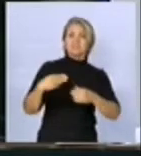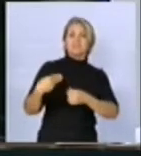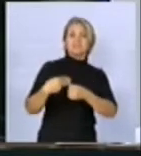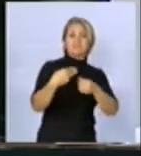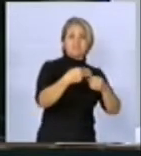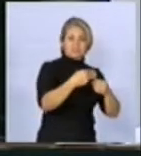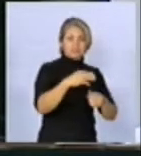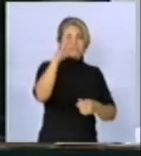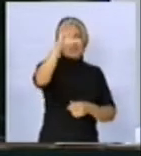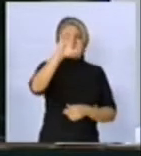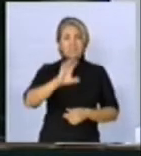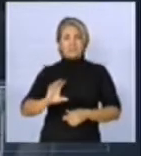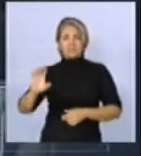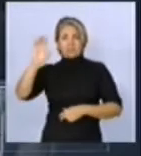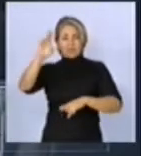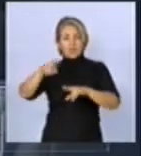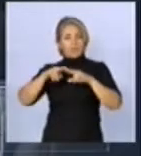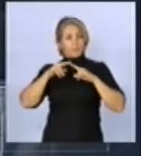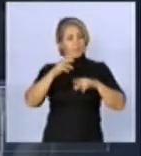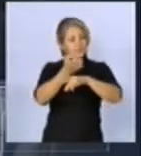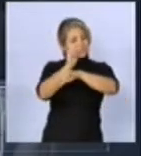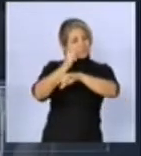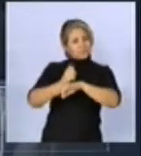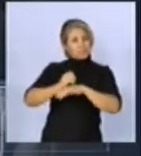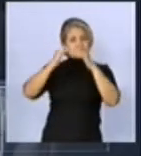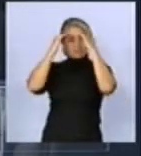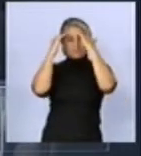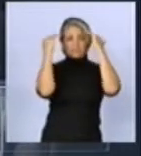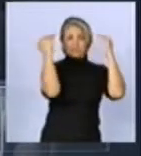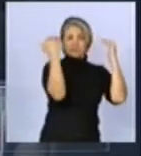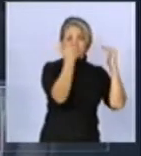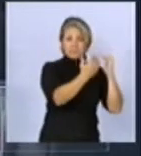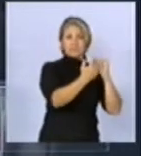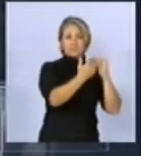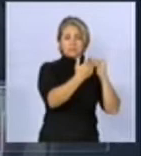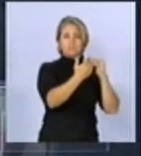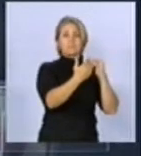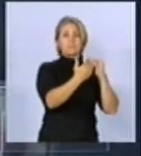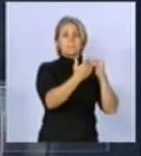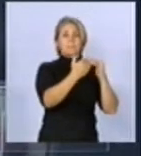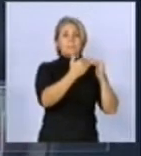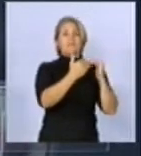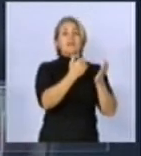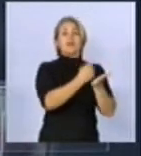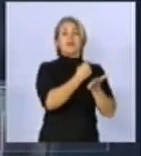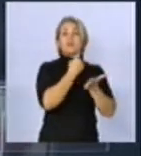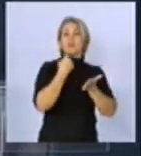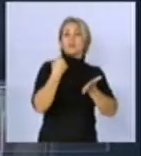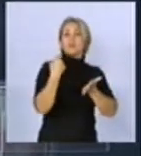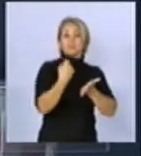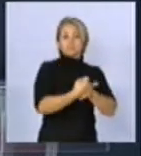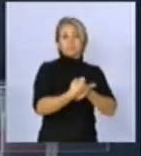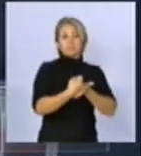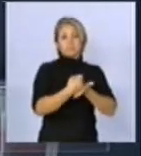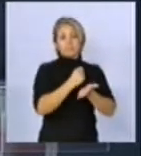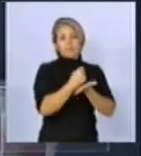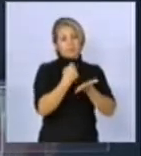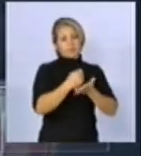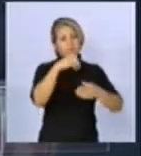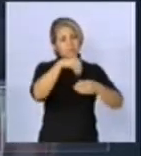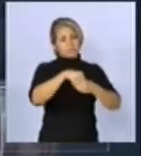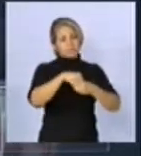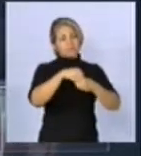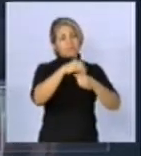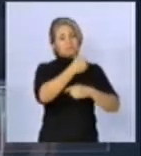aquela regulamentação pelos Estados e respeito ao pacto federativo e através de dentro da realidade social e econômica